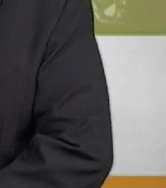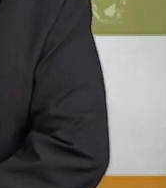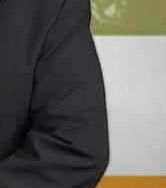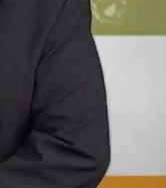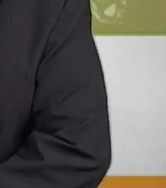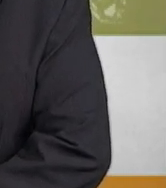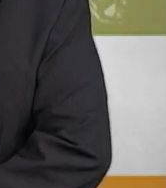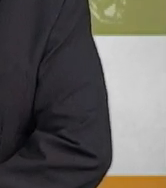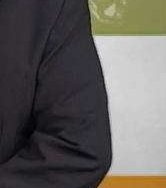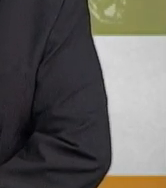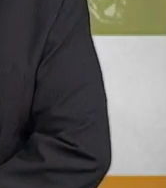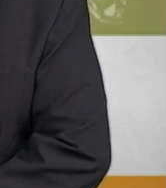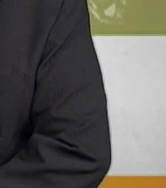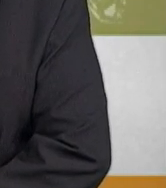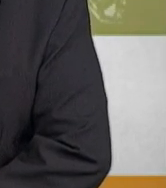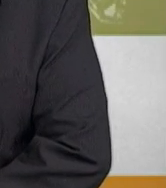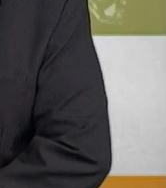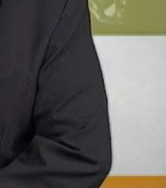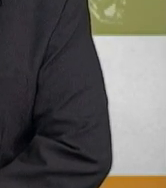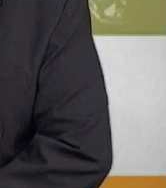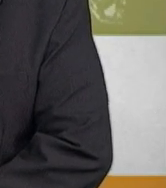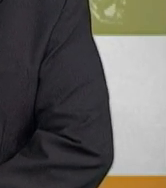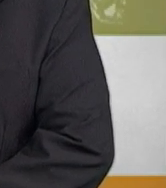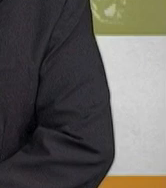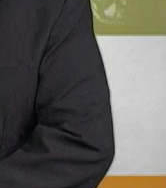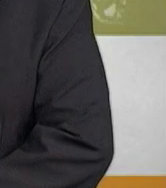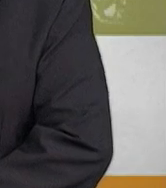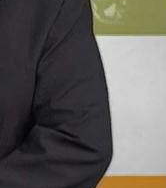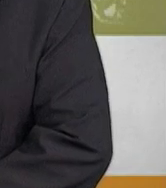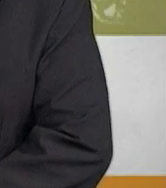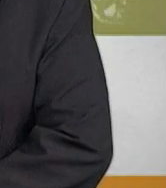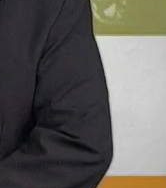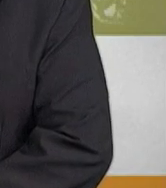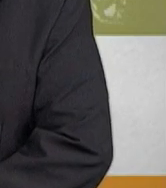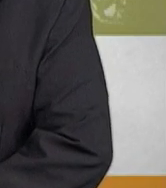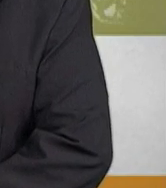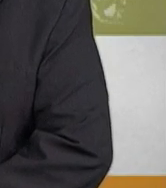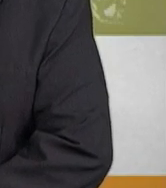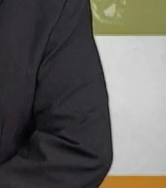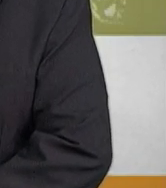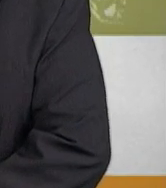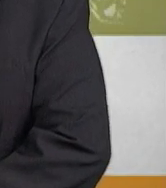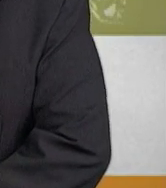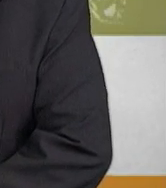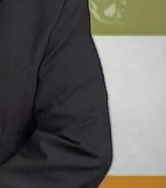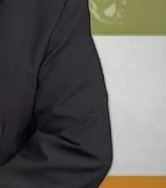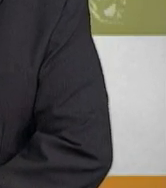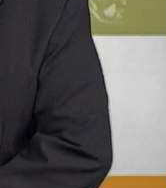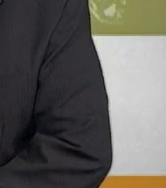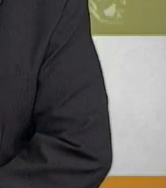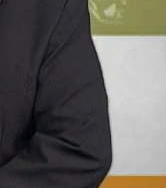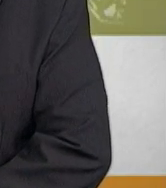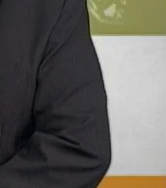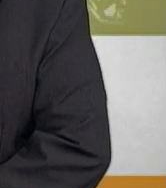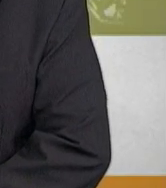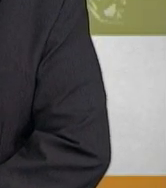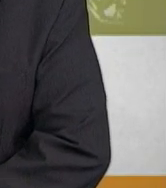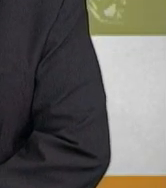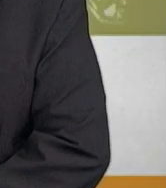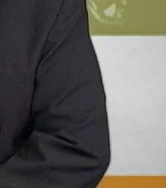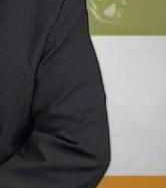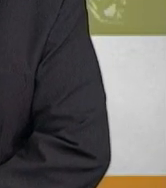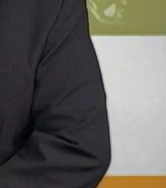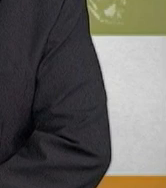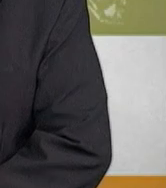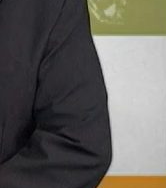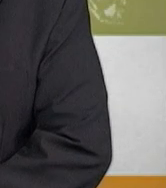Fórum Social Temático, que discutiu crise econômica, políticas públicas de combate à pobreza e diretrizes brasileiras para